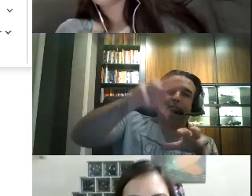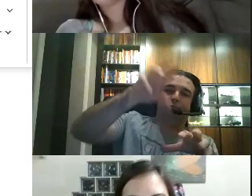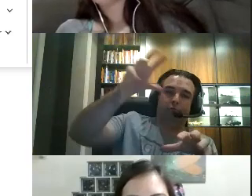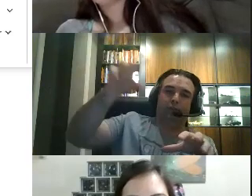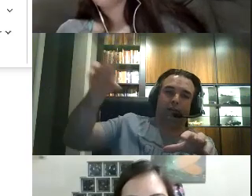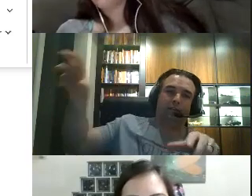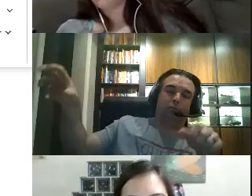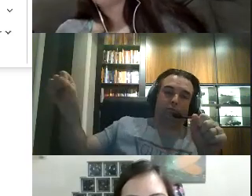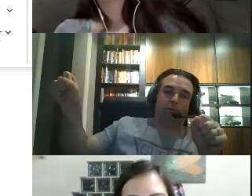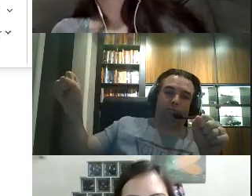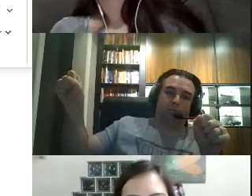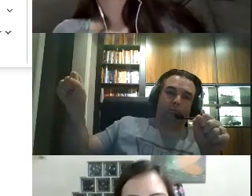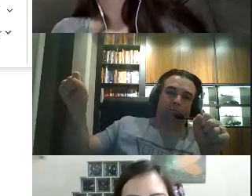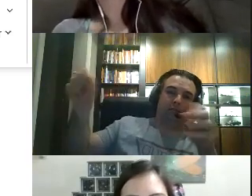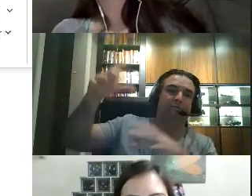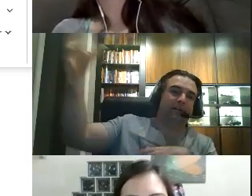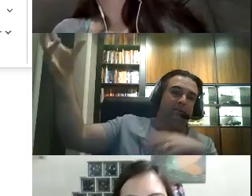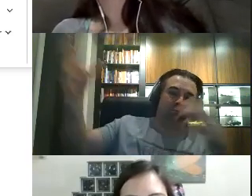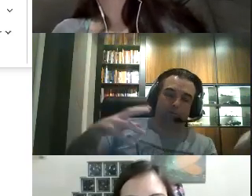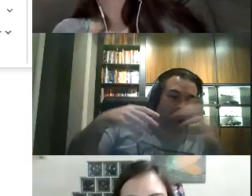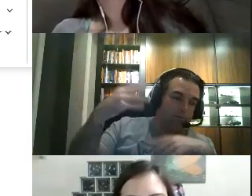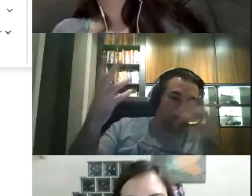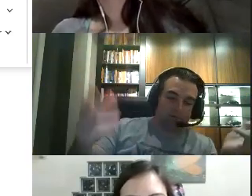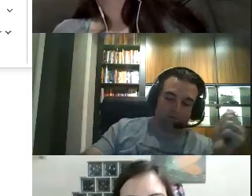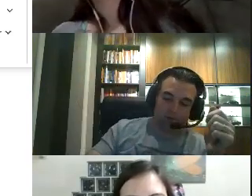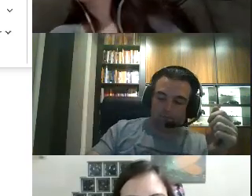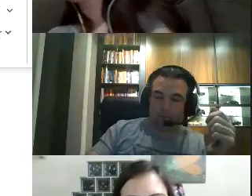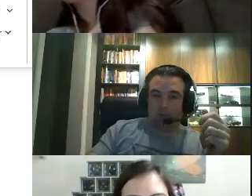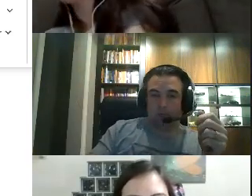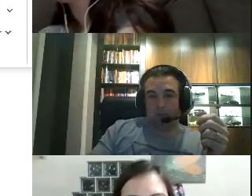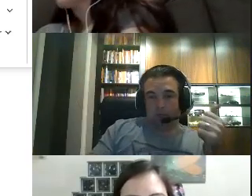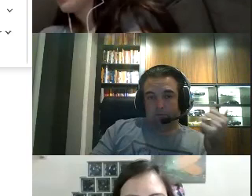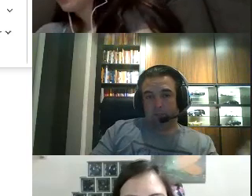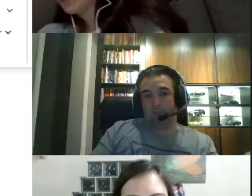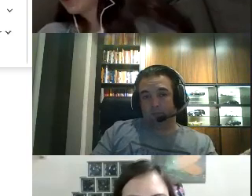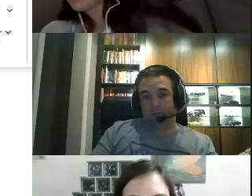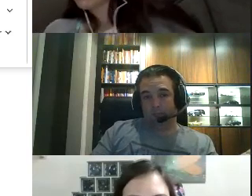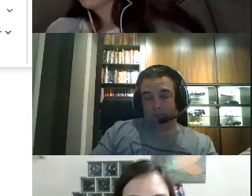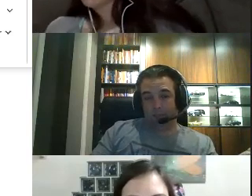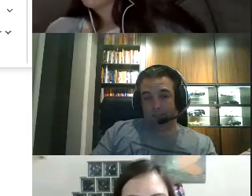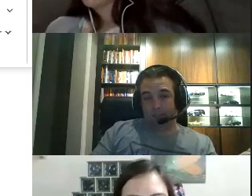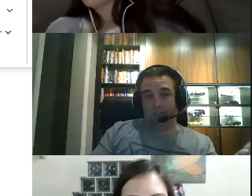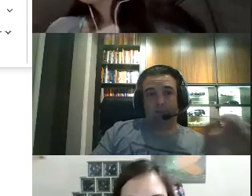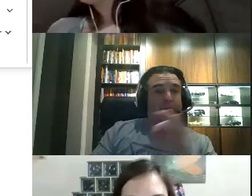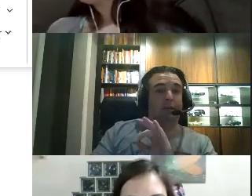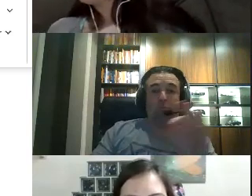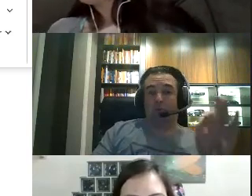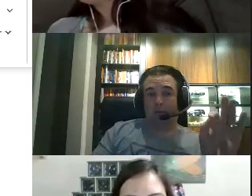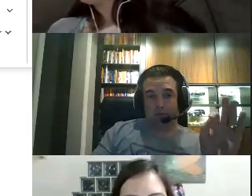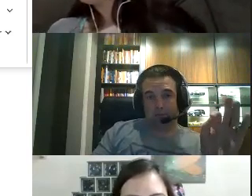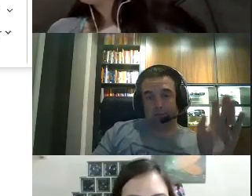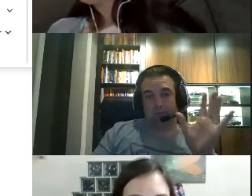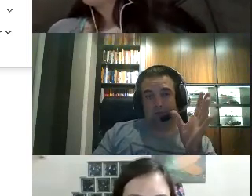ir mais a fundo de cada um dos fenômenos, das fases, fenômenos, seja lá o que for. Fizemos a avaliação na terça.